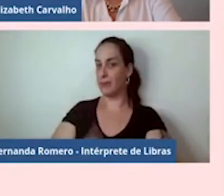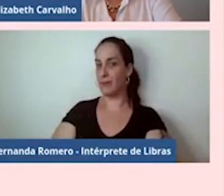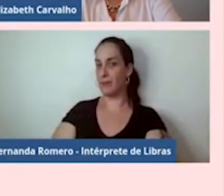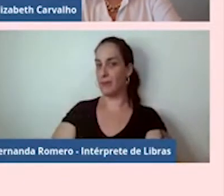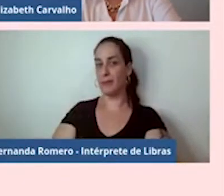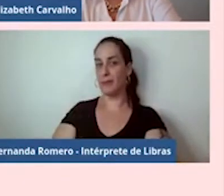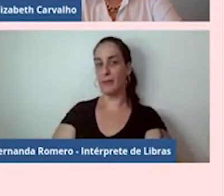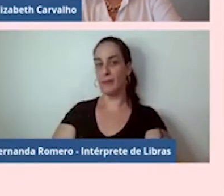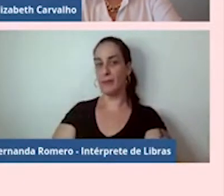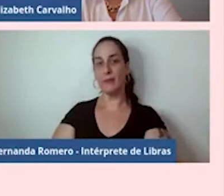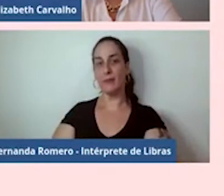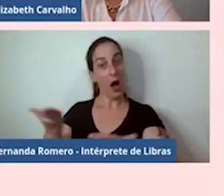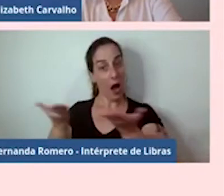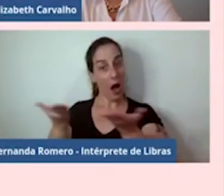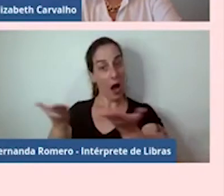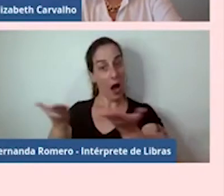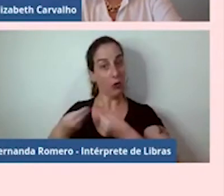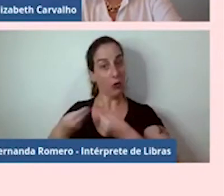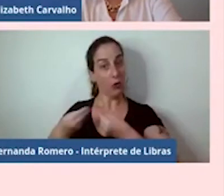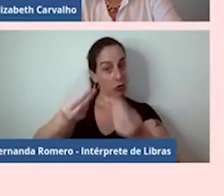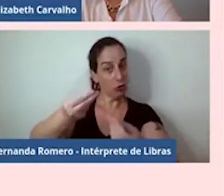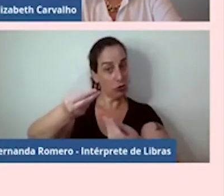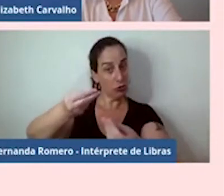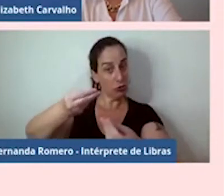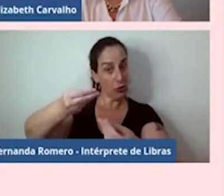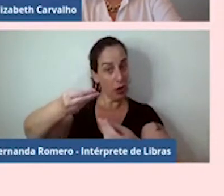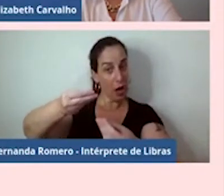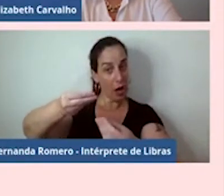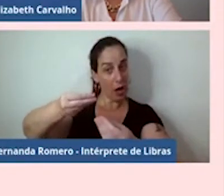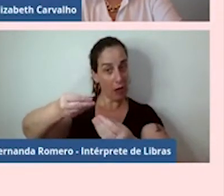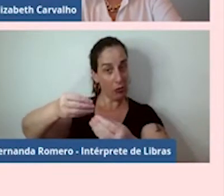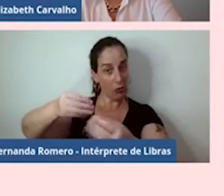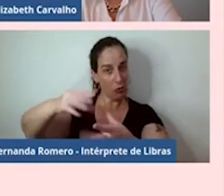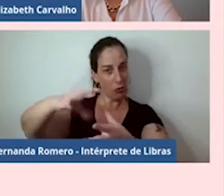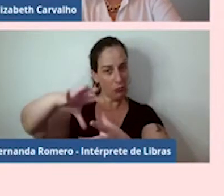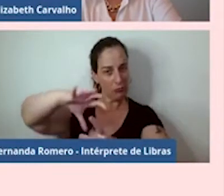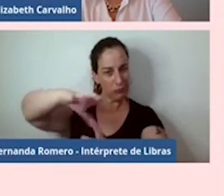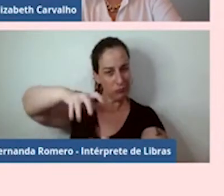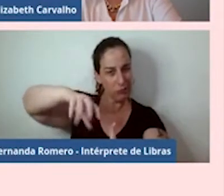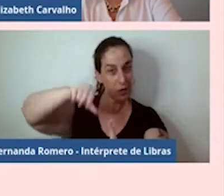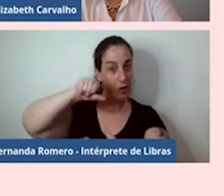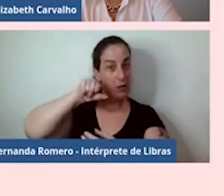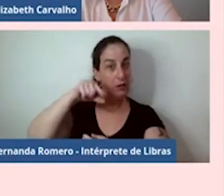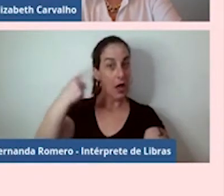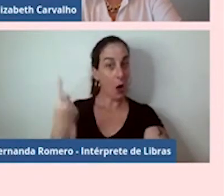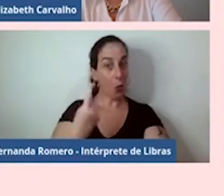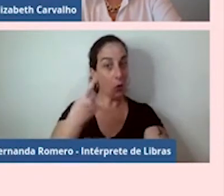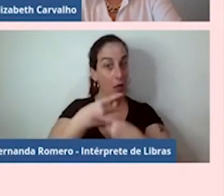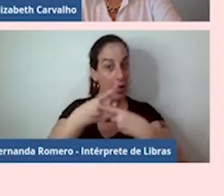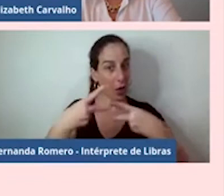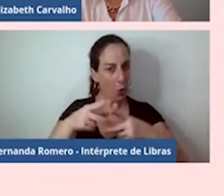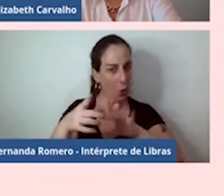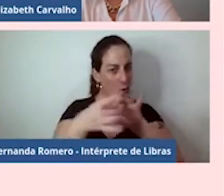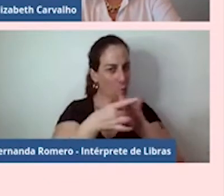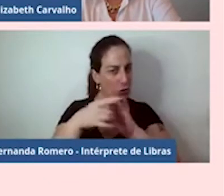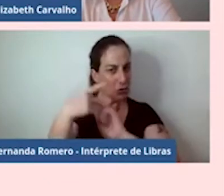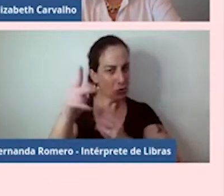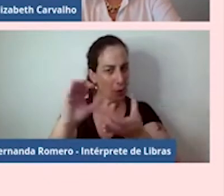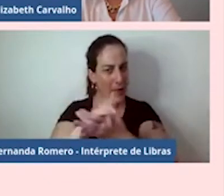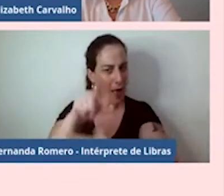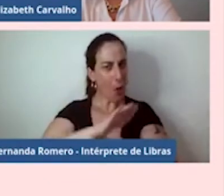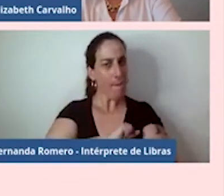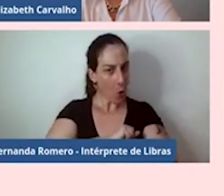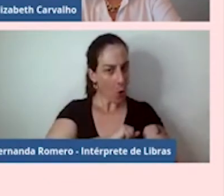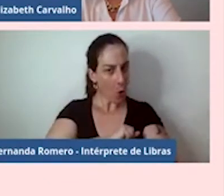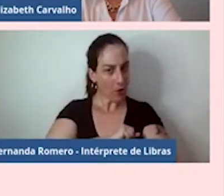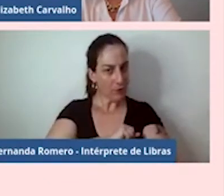de potes, para que a única coisa que mantenha tu unida com o teu marido seja o amor. Porque a única coisa que tem que ligar as pessoas é isso, né?